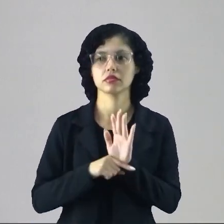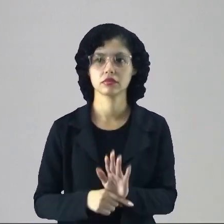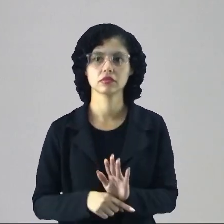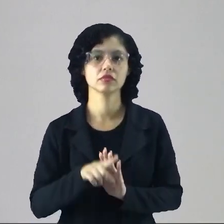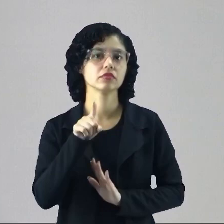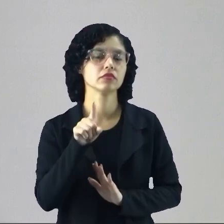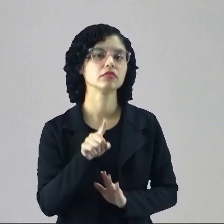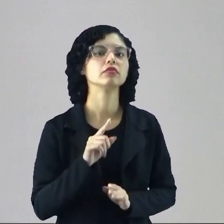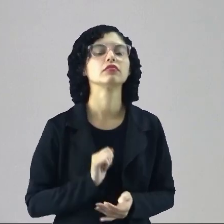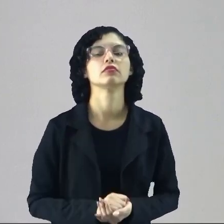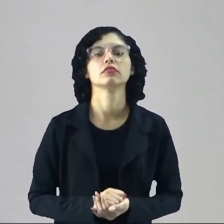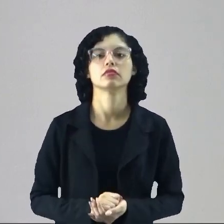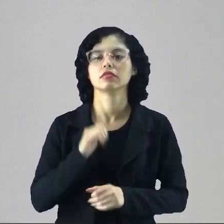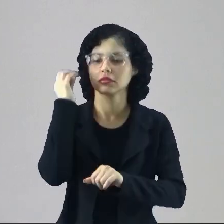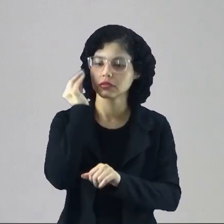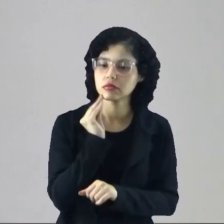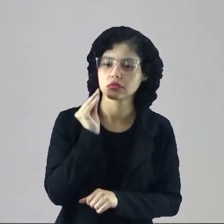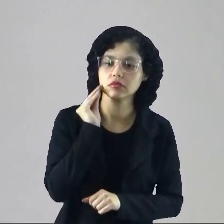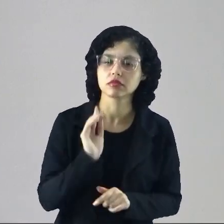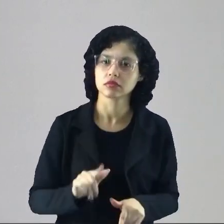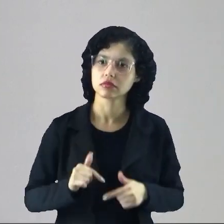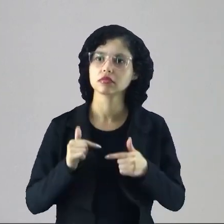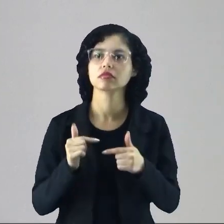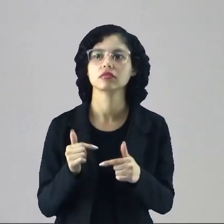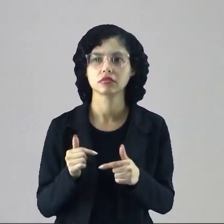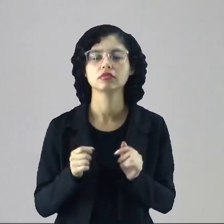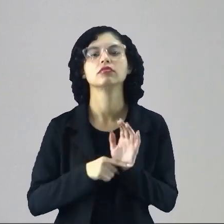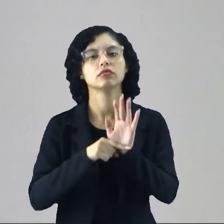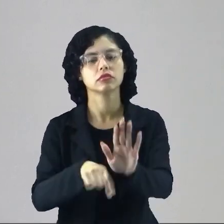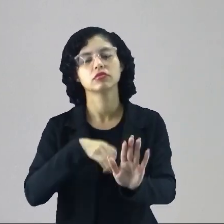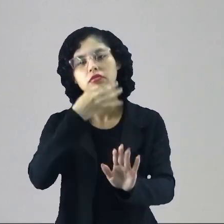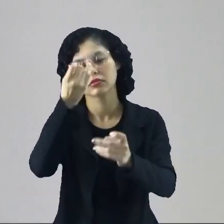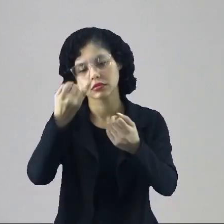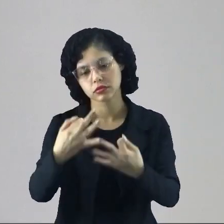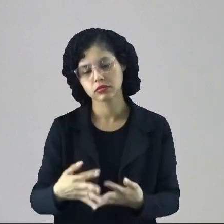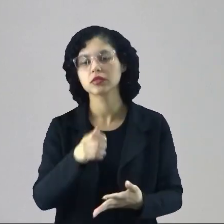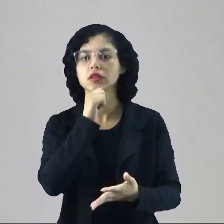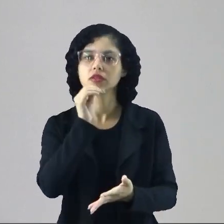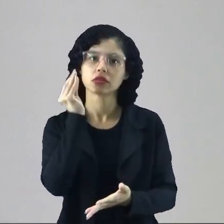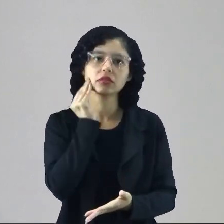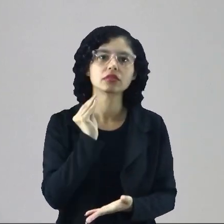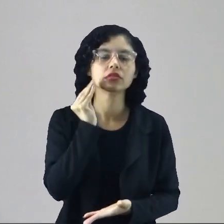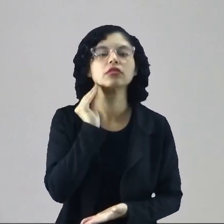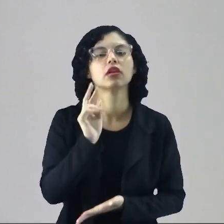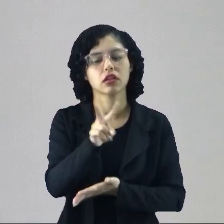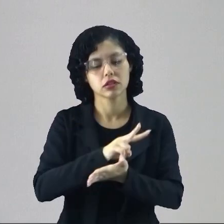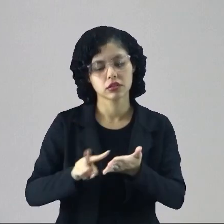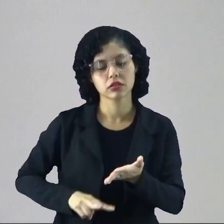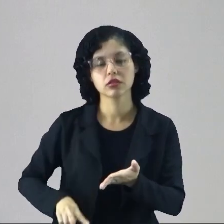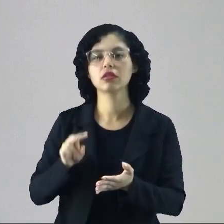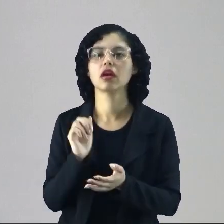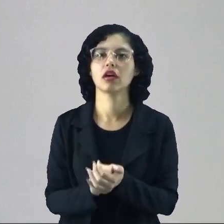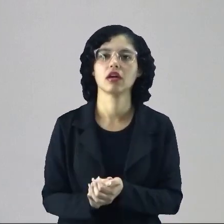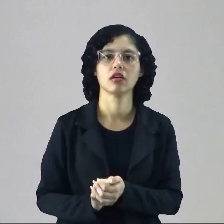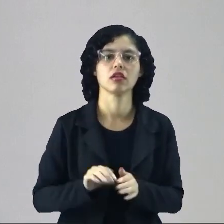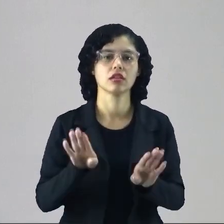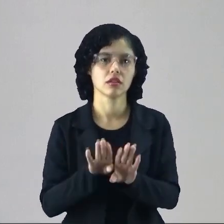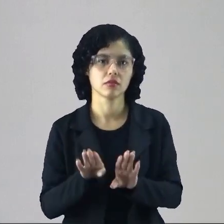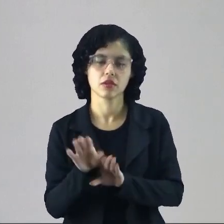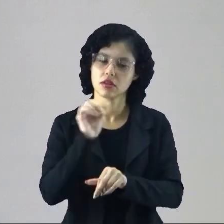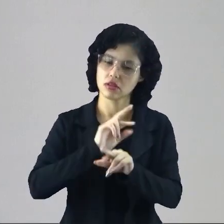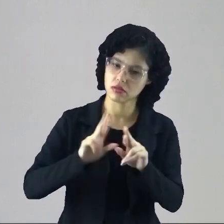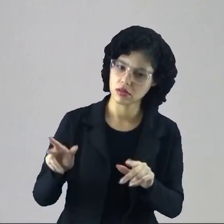você vai defender aquele problema com argumentos e explicações daquilo ali e também contra